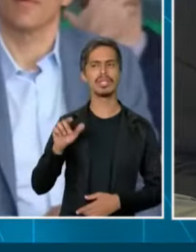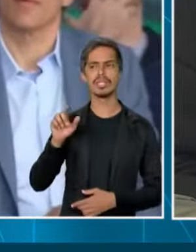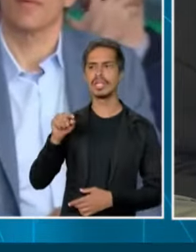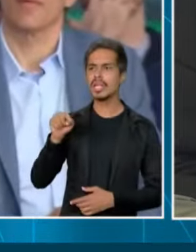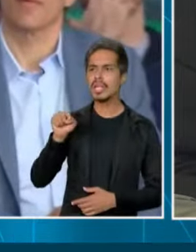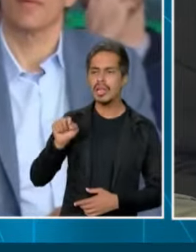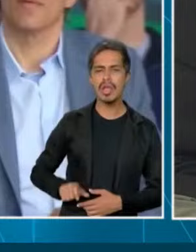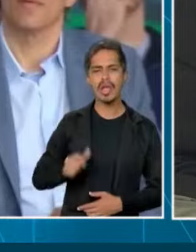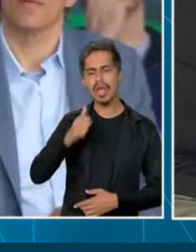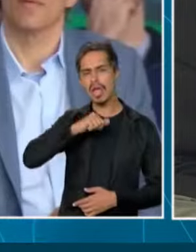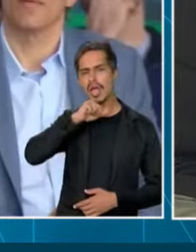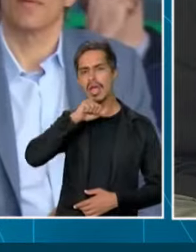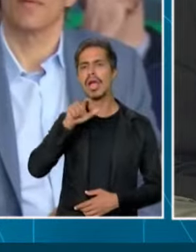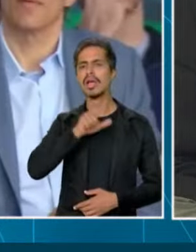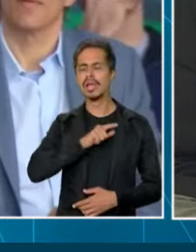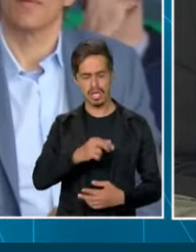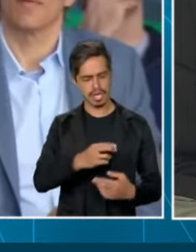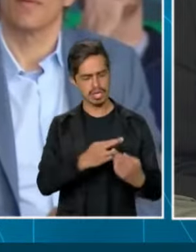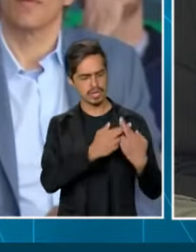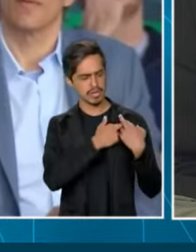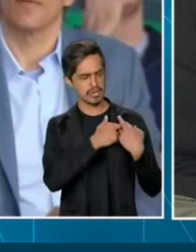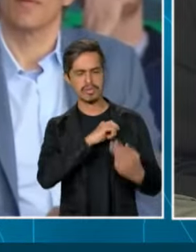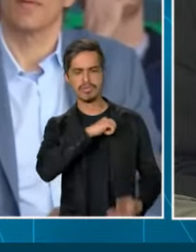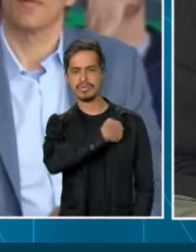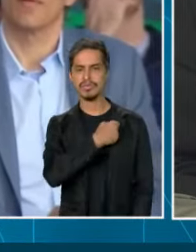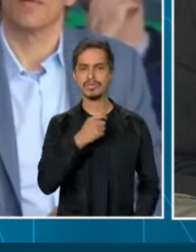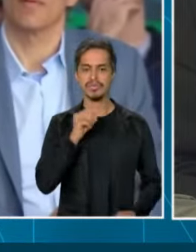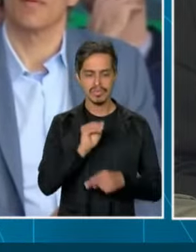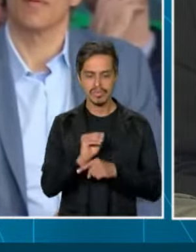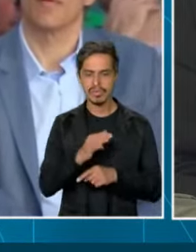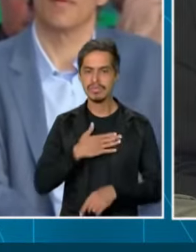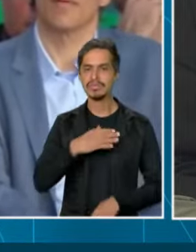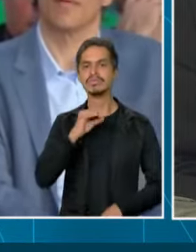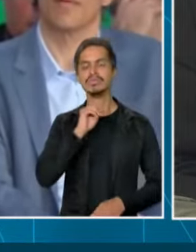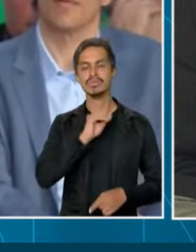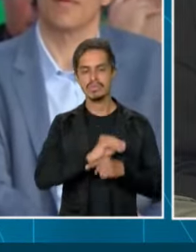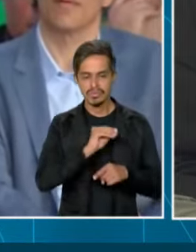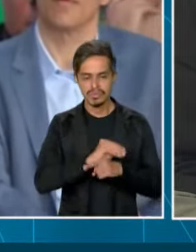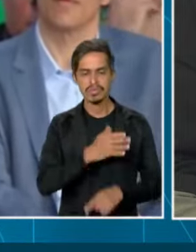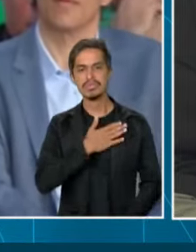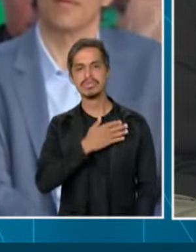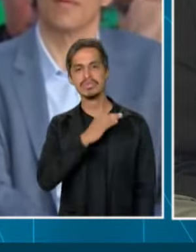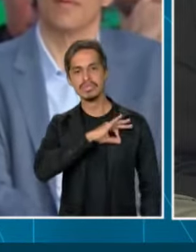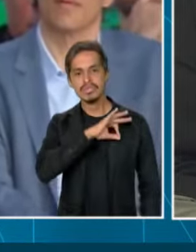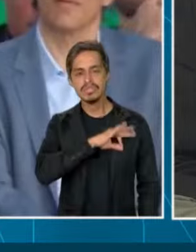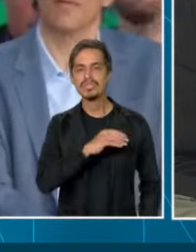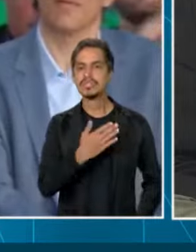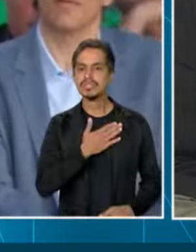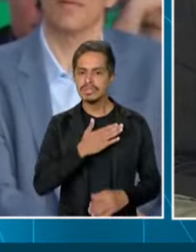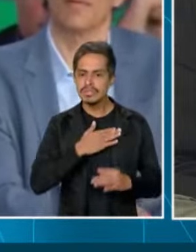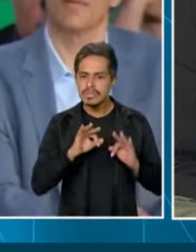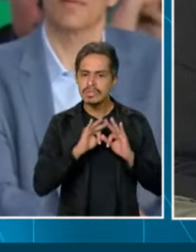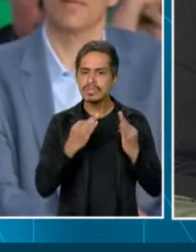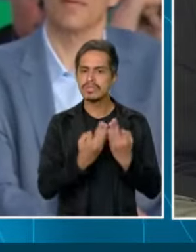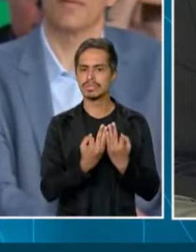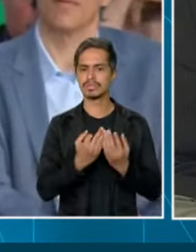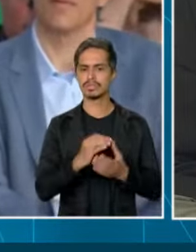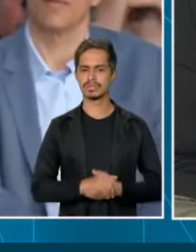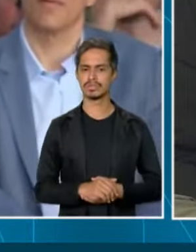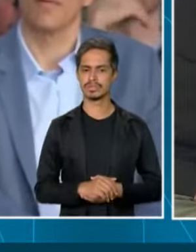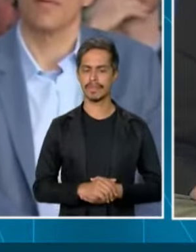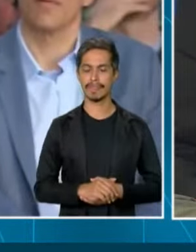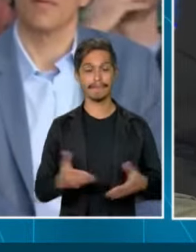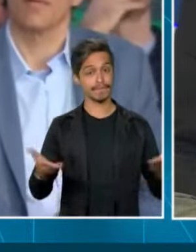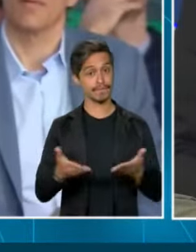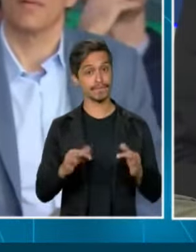10 anos. A gente tem o crescimento ali da economia prevista do PIB três vezes maior do que a expectativa inicial do mercado